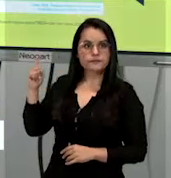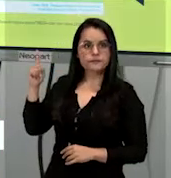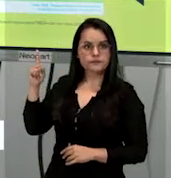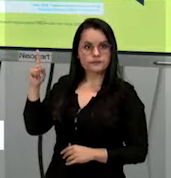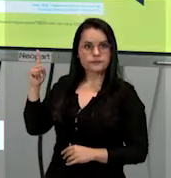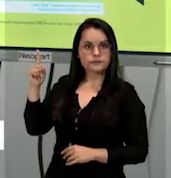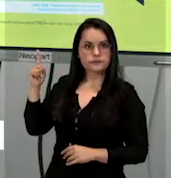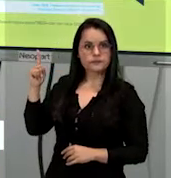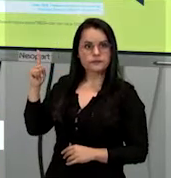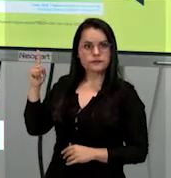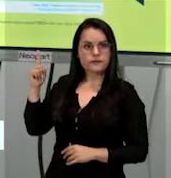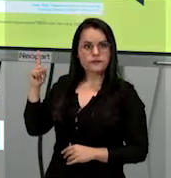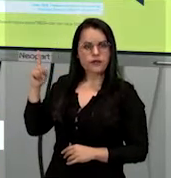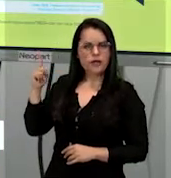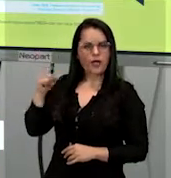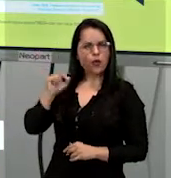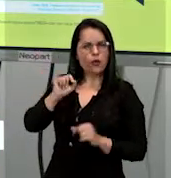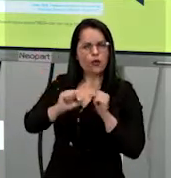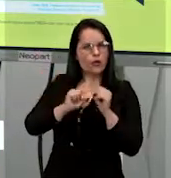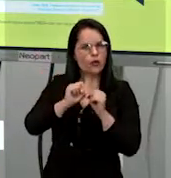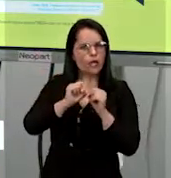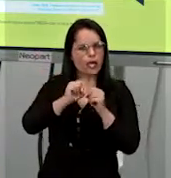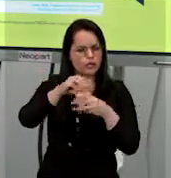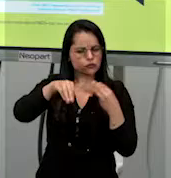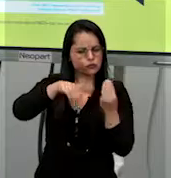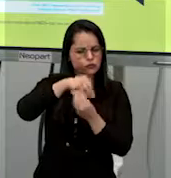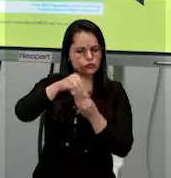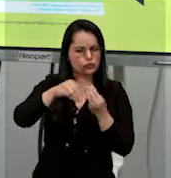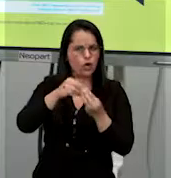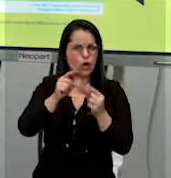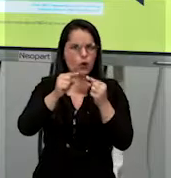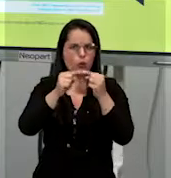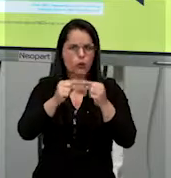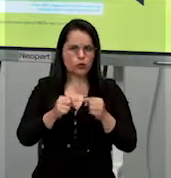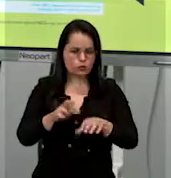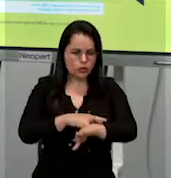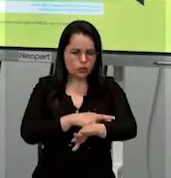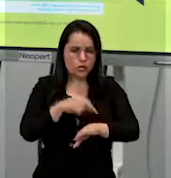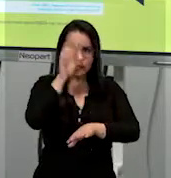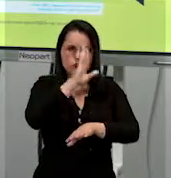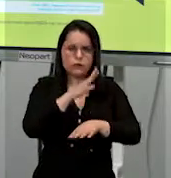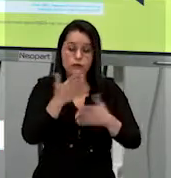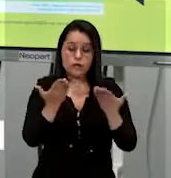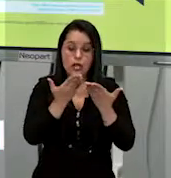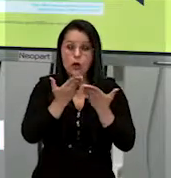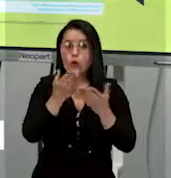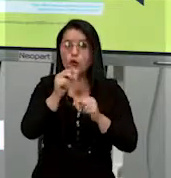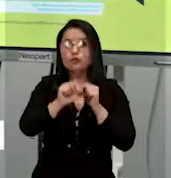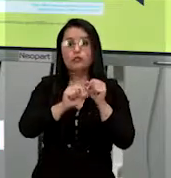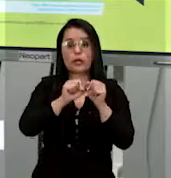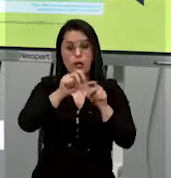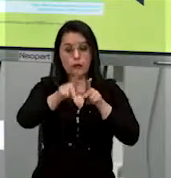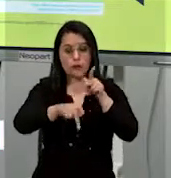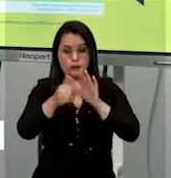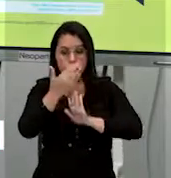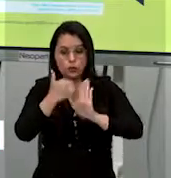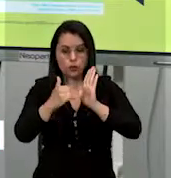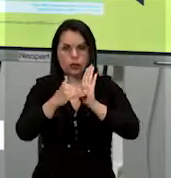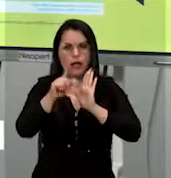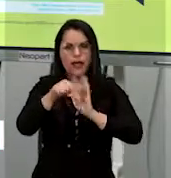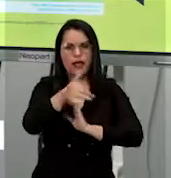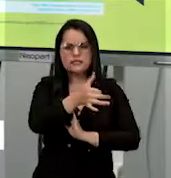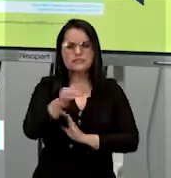etnias do Brasil. Se nós disséssemos, por exemplo, que hoje a população total do Brasil é de